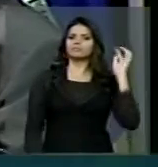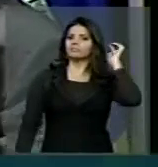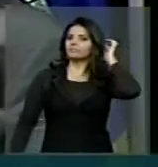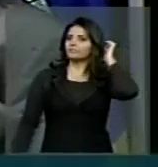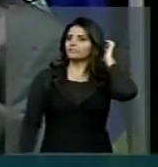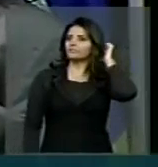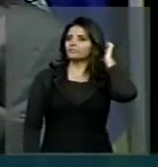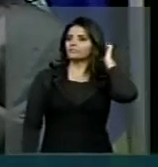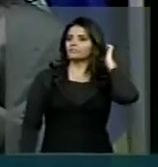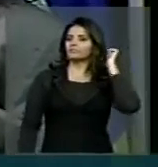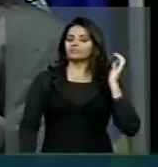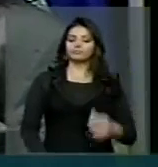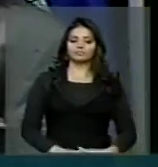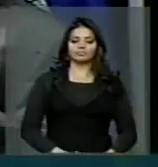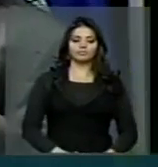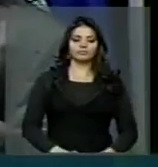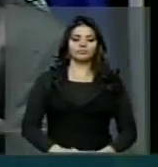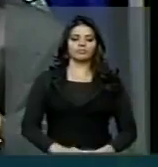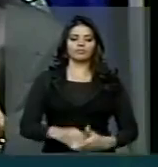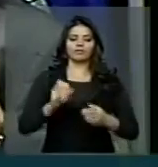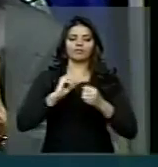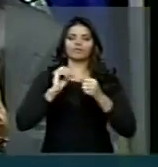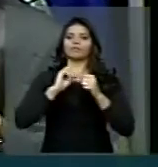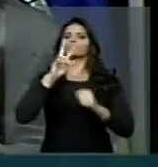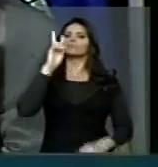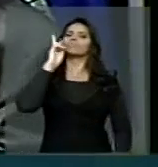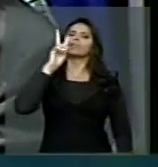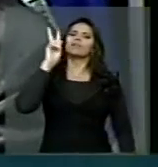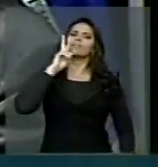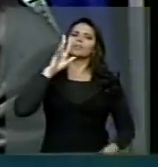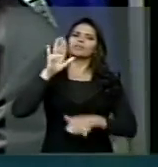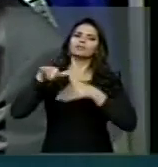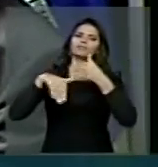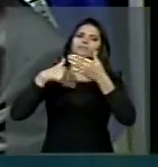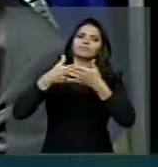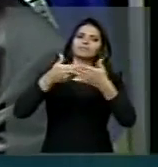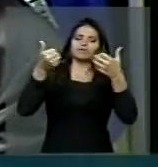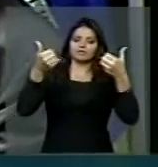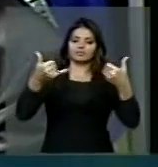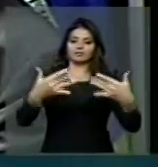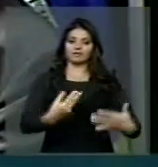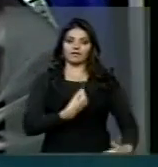se faz um recorrido da vida do homenageado.